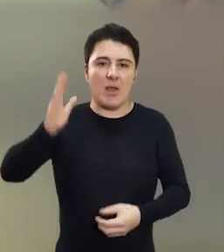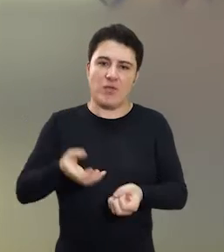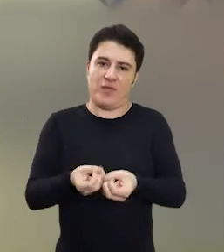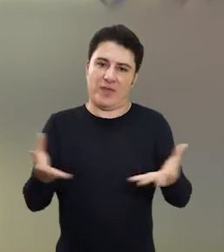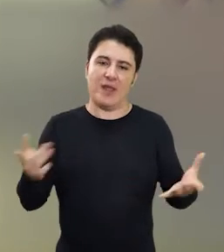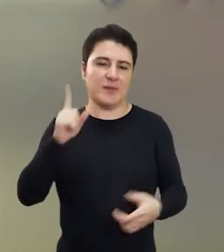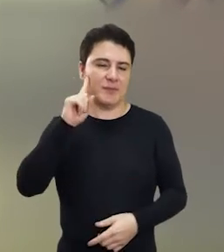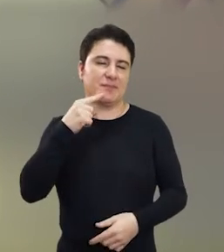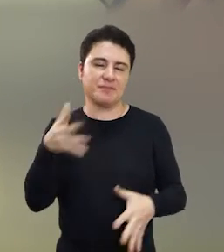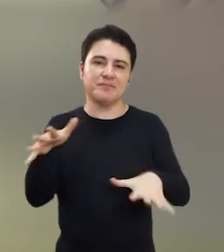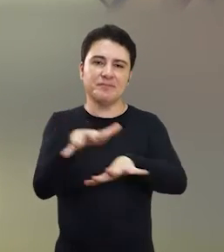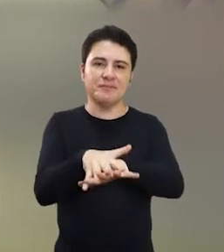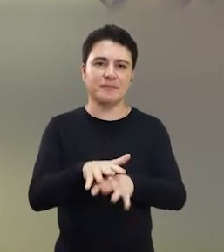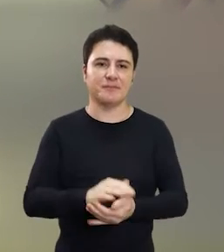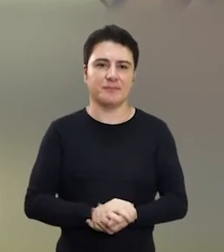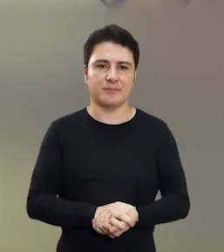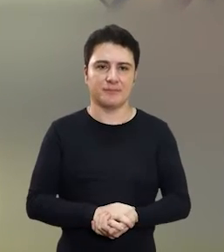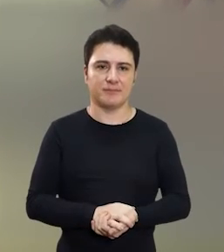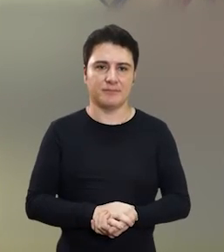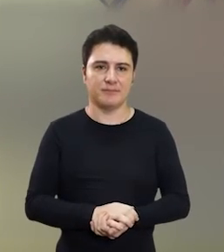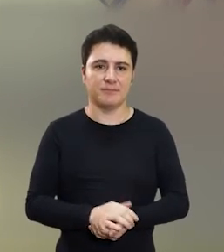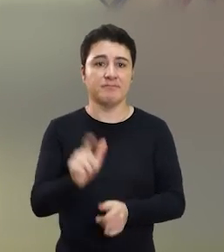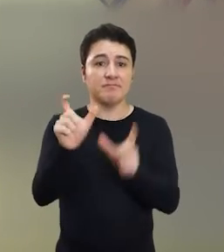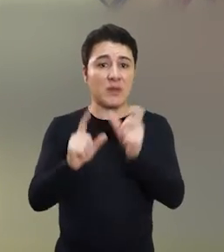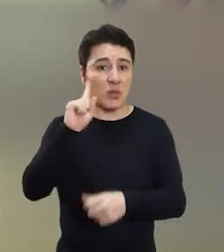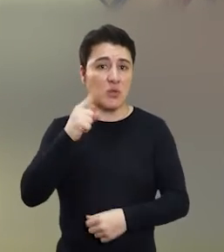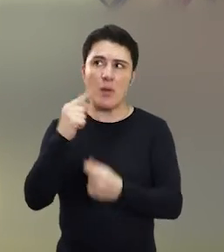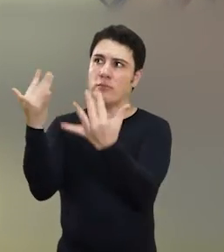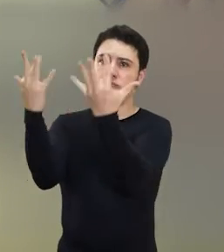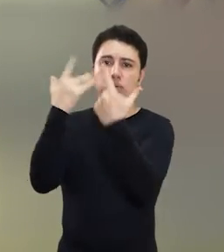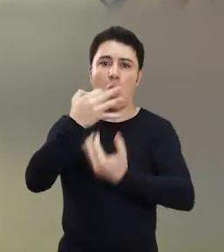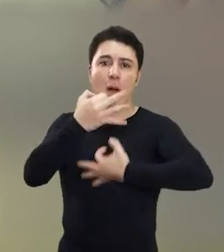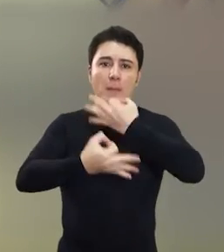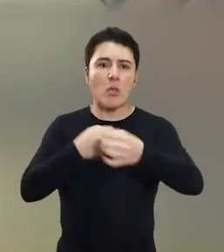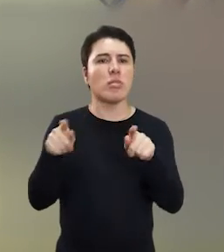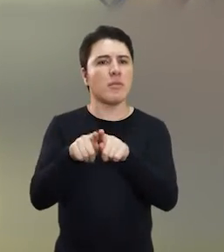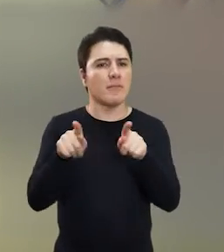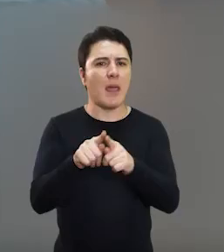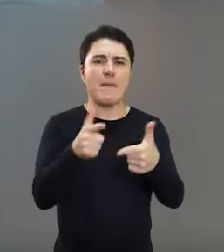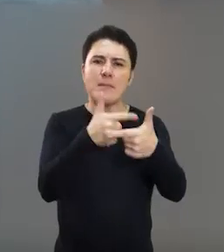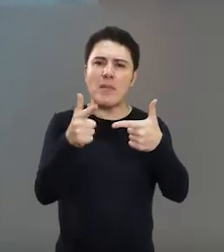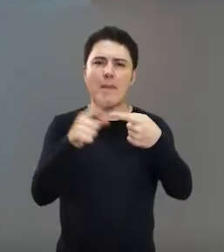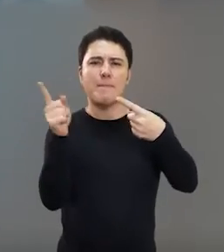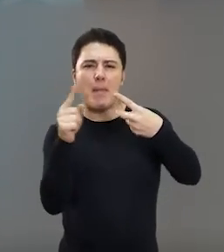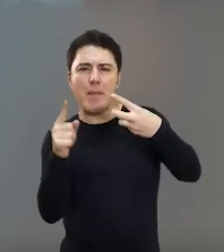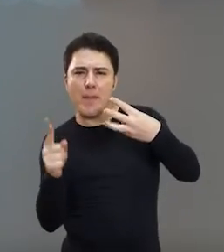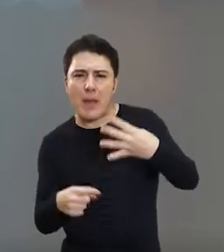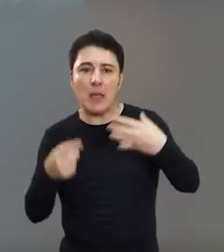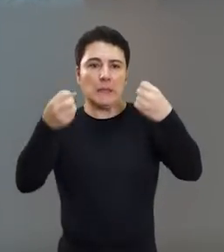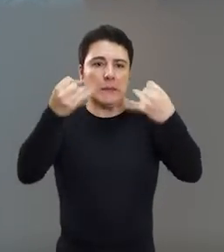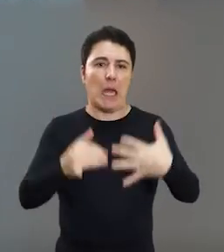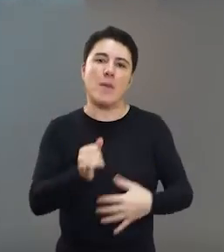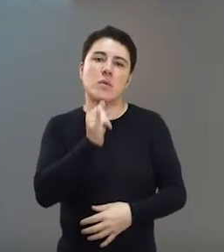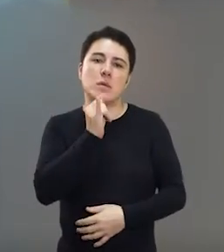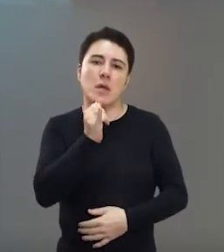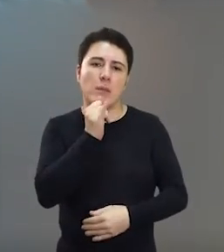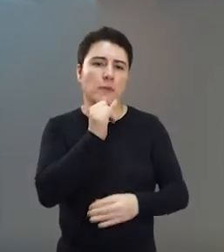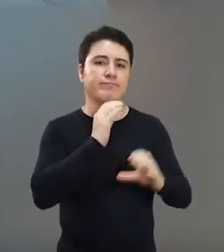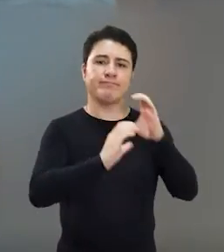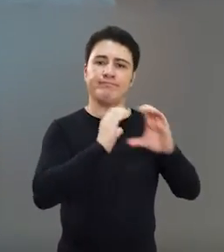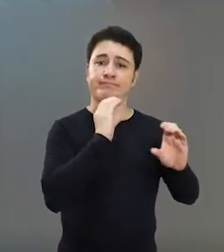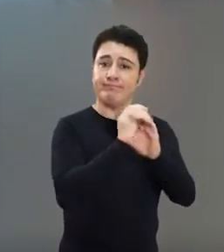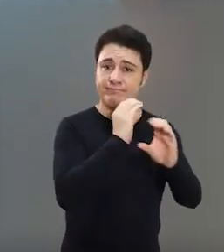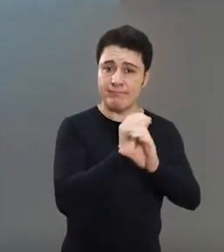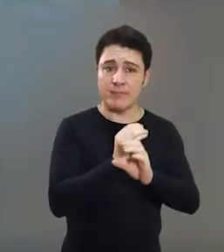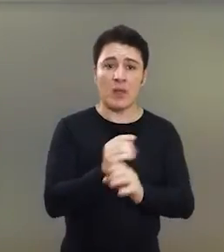presentes contribuíram para a discussão apresentando os problemas enfrentados no cotidiano como dificuldades para se comunicar